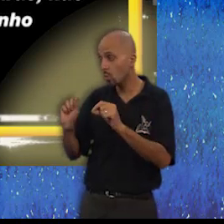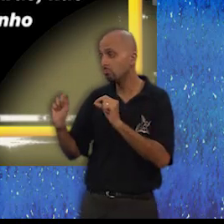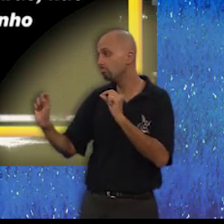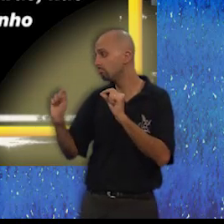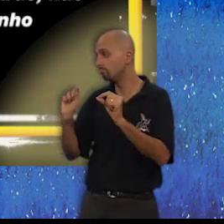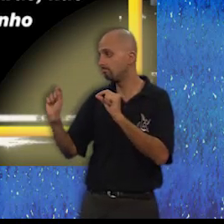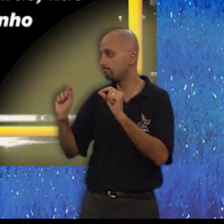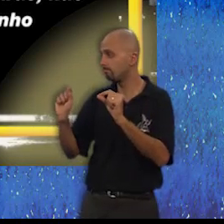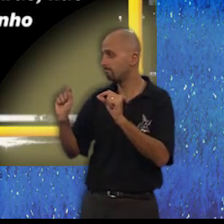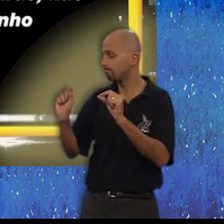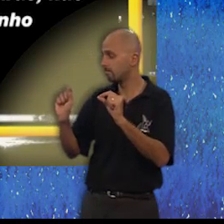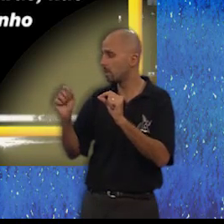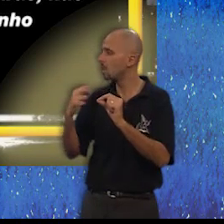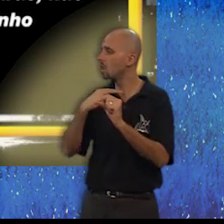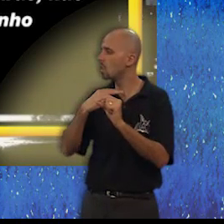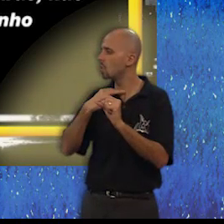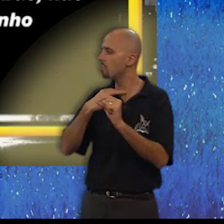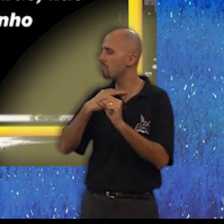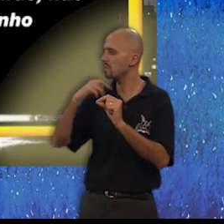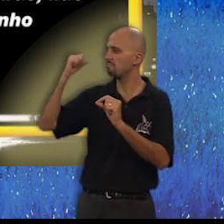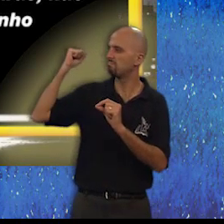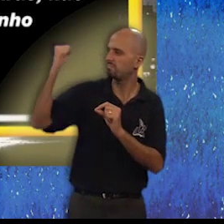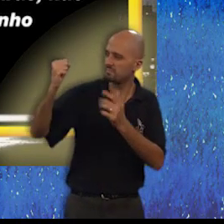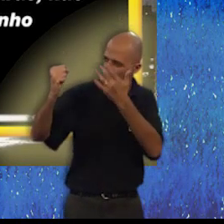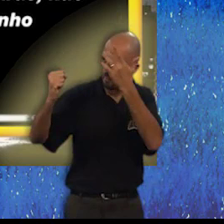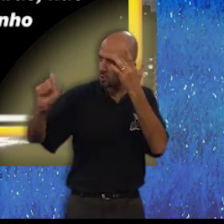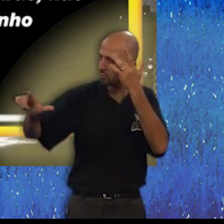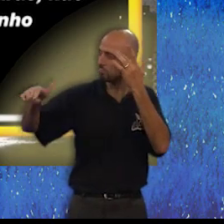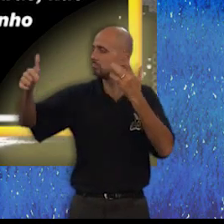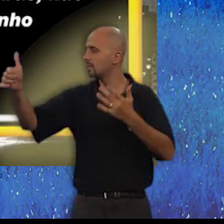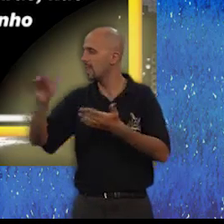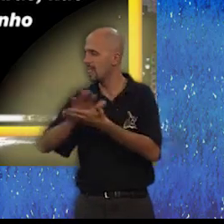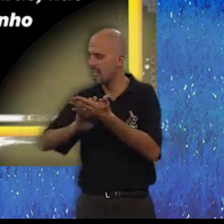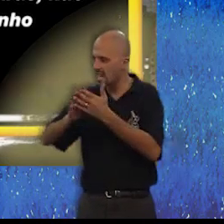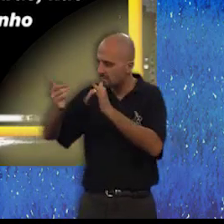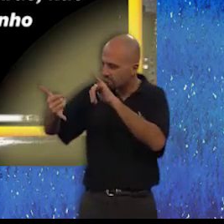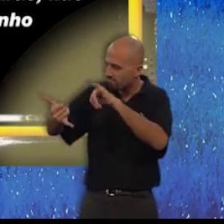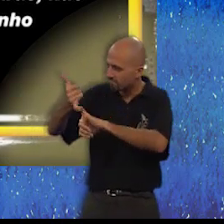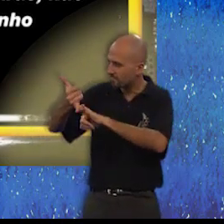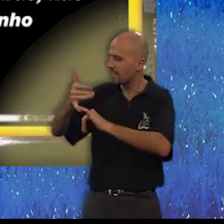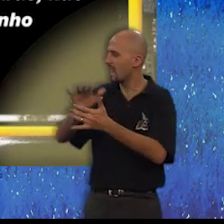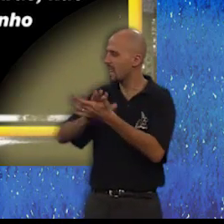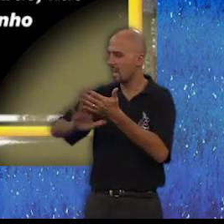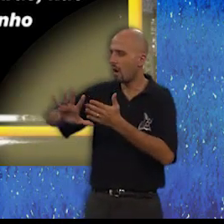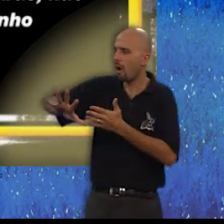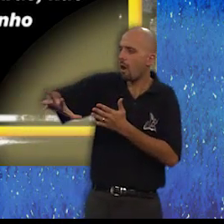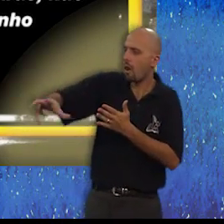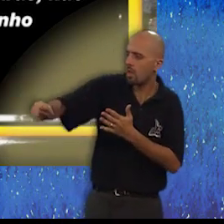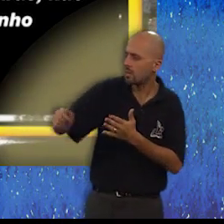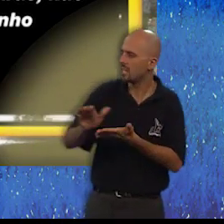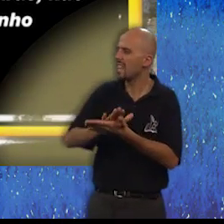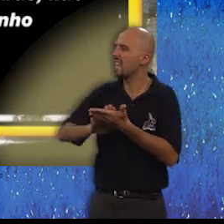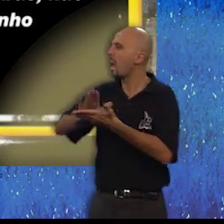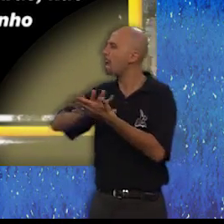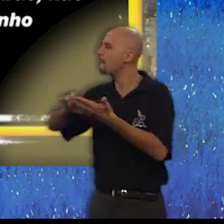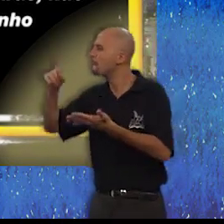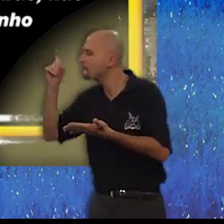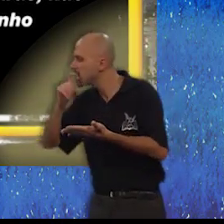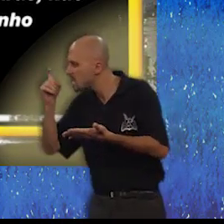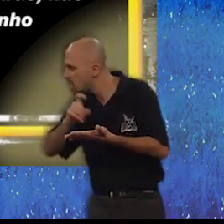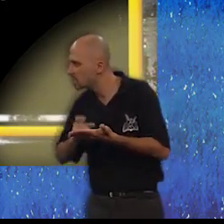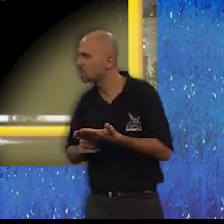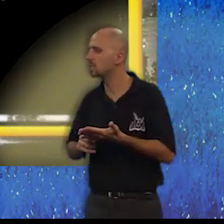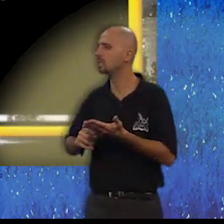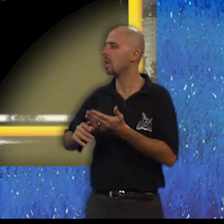18. Respondeu Jesus, não matarás, número 1. Não adulterarás, 2. Não furtarás, 3. Não dirás falso